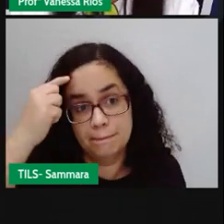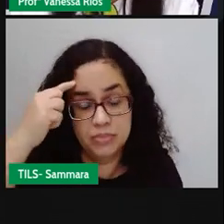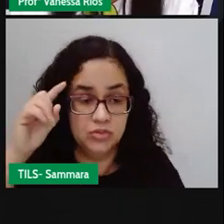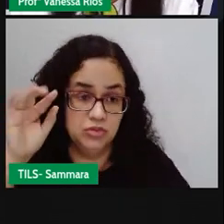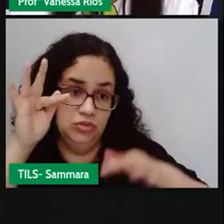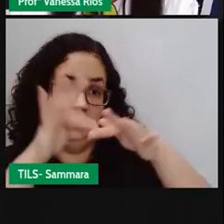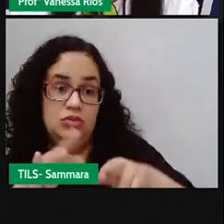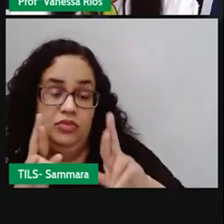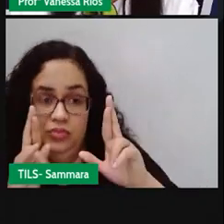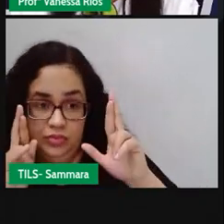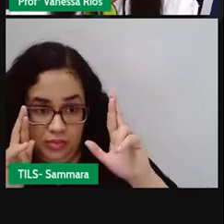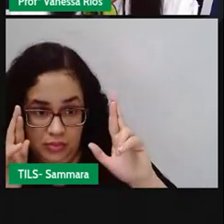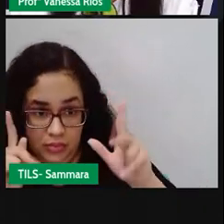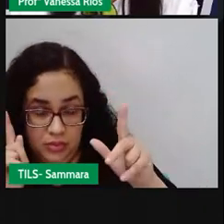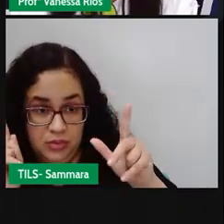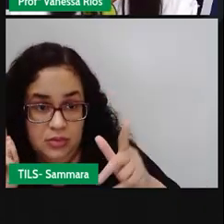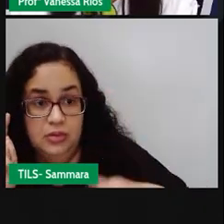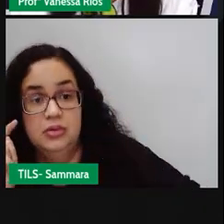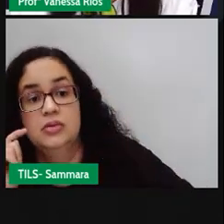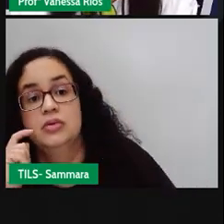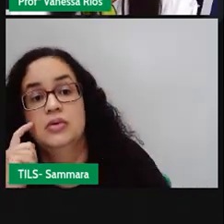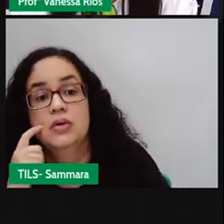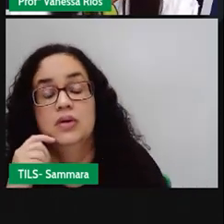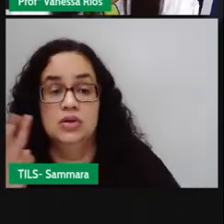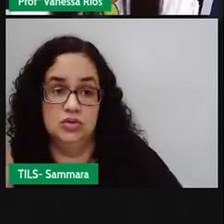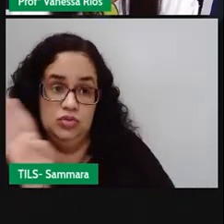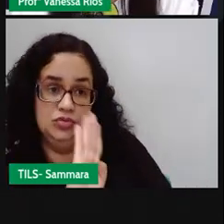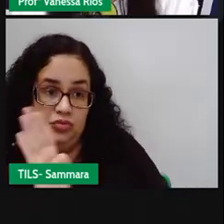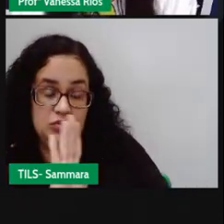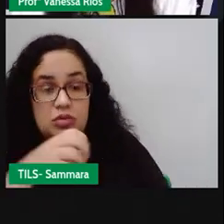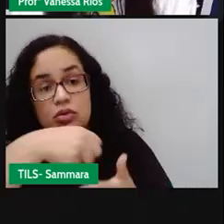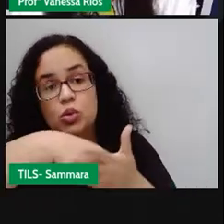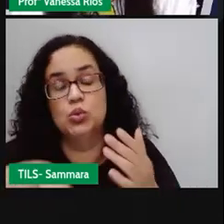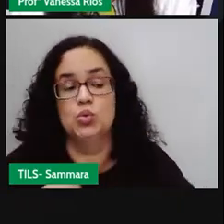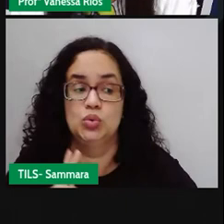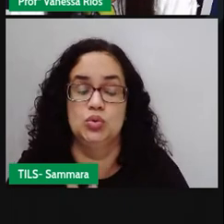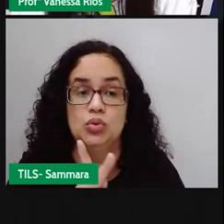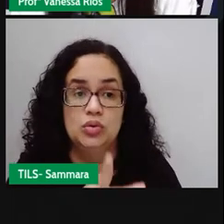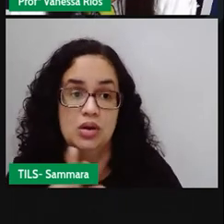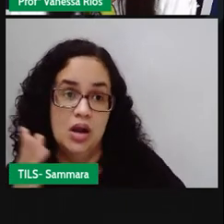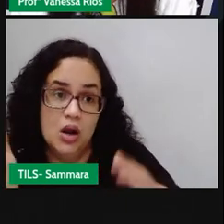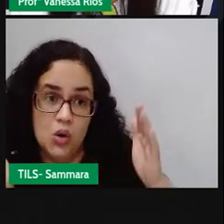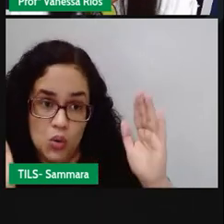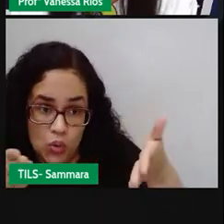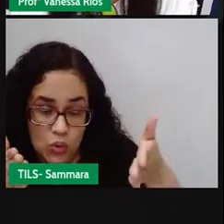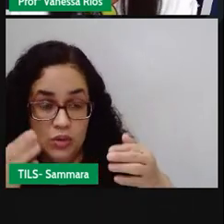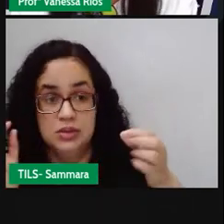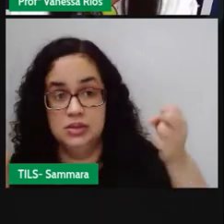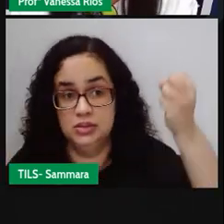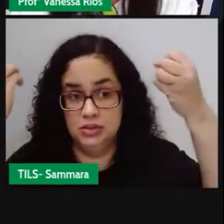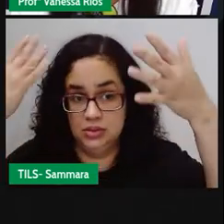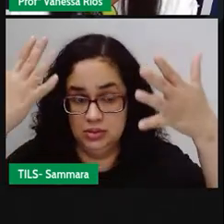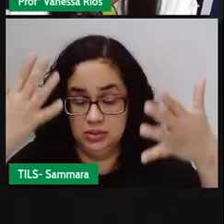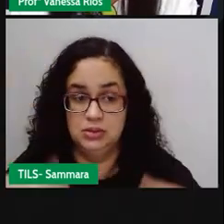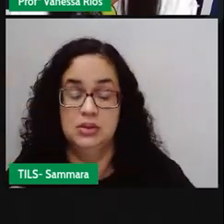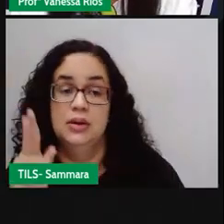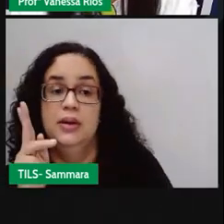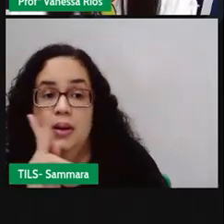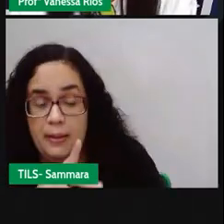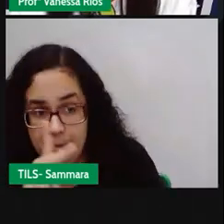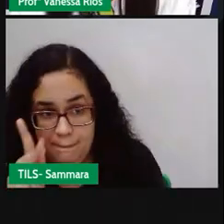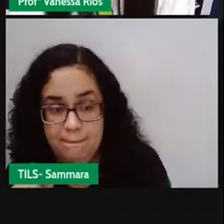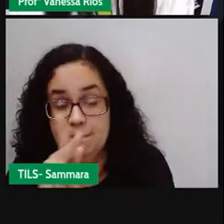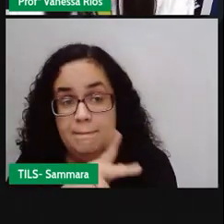final diferente, né? A atividade dessa videoaula, para dar continuidade agora, né? A partir das explicações que a Pró acabou de